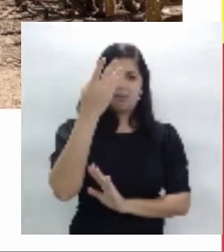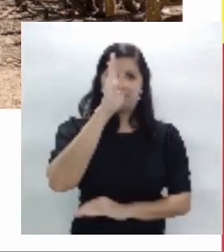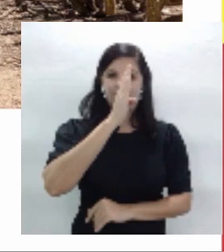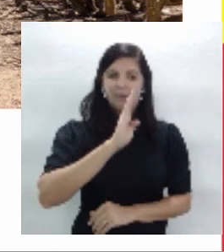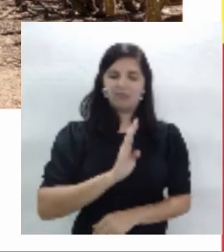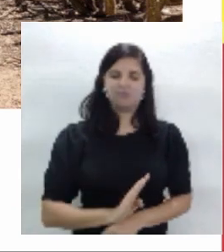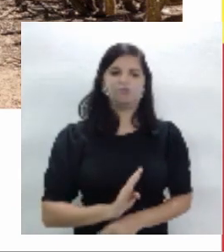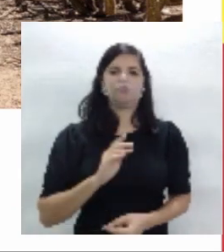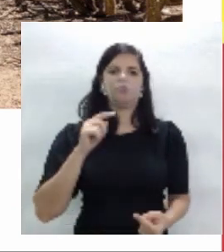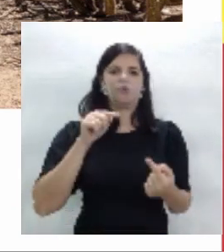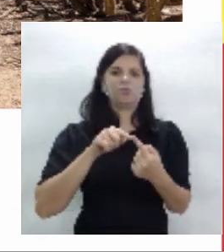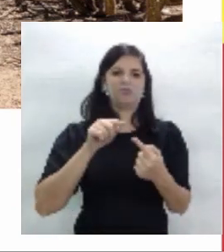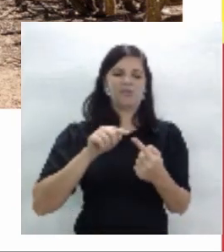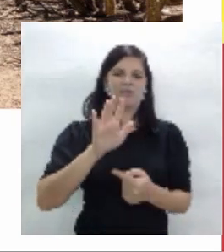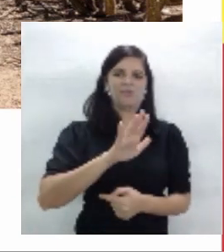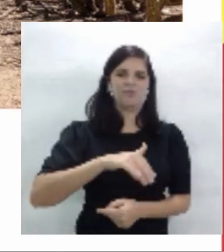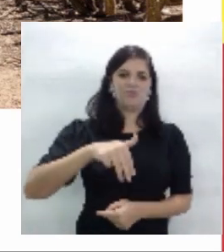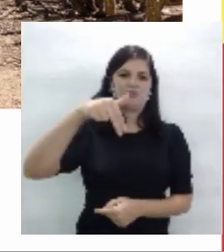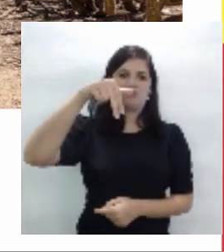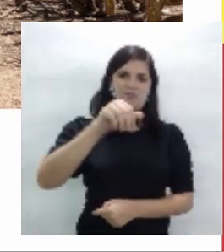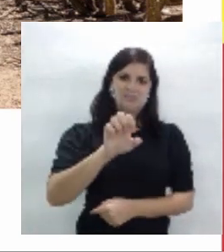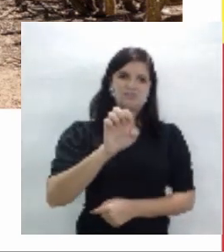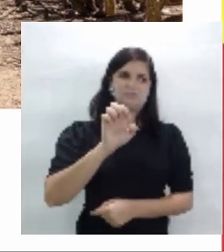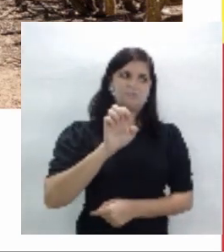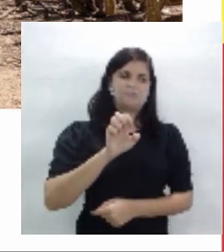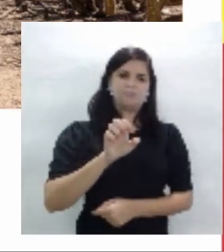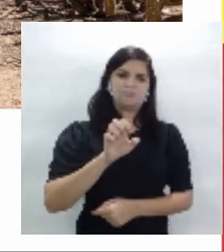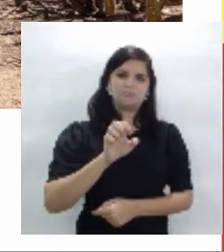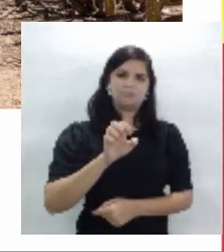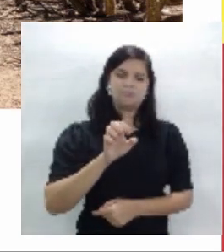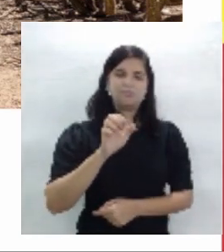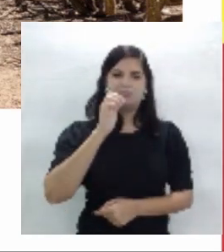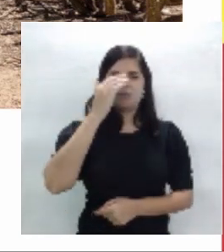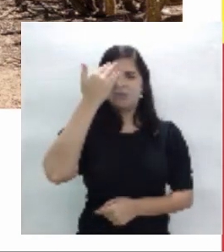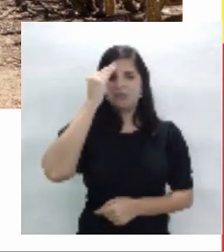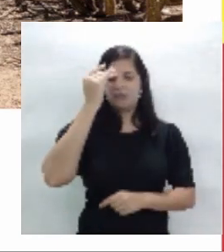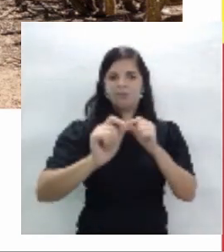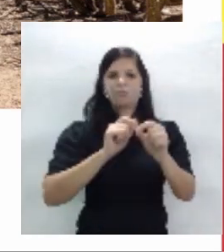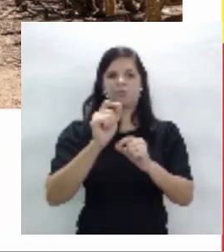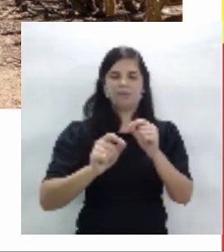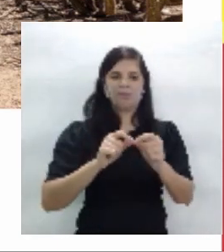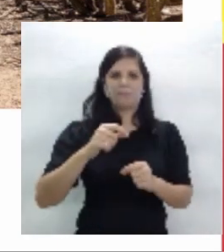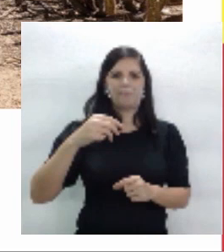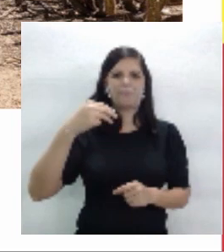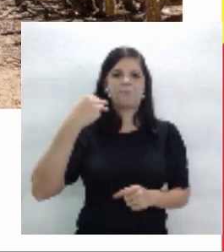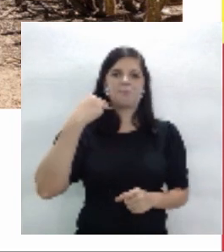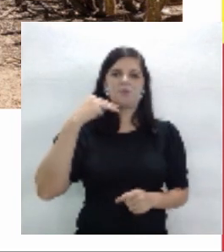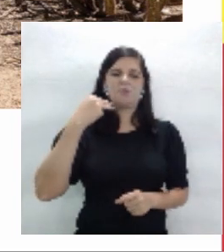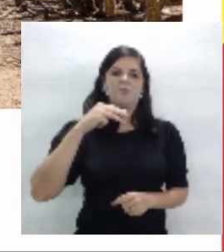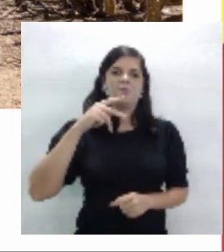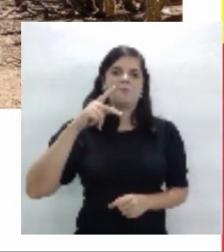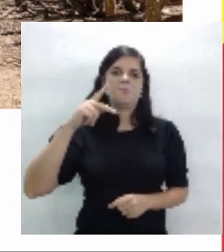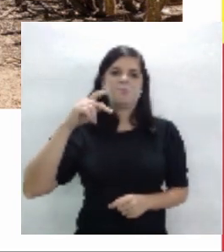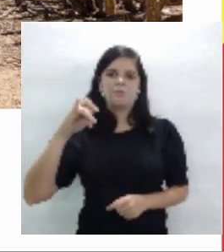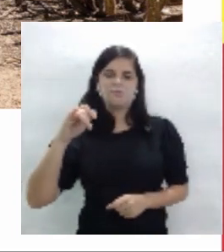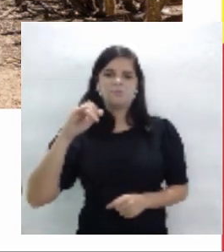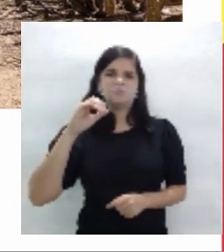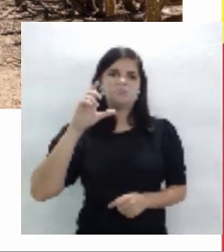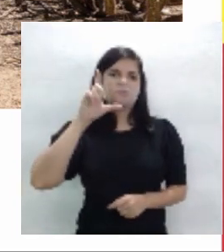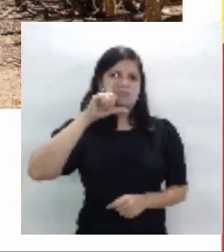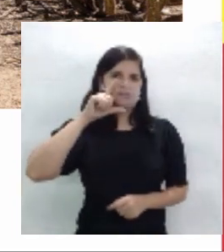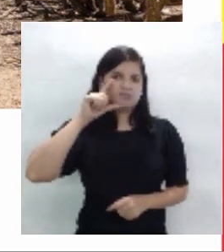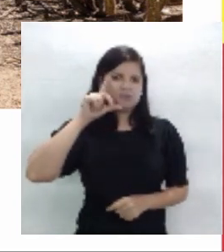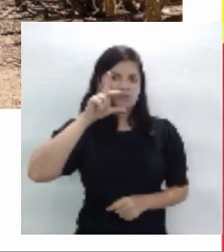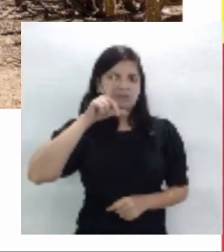tá? Concentrado no Nordeste. A gente vai entender que é Maranhão, Piauí, Ceará, Rio Grande